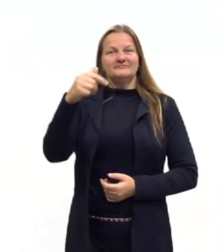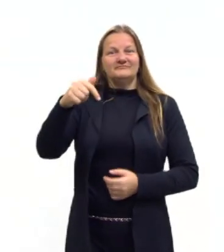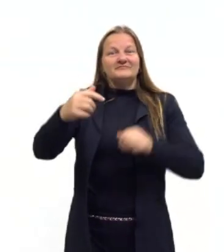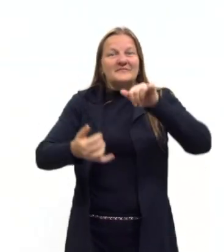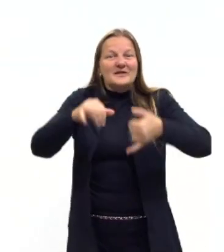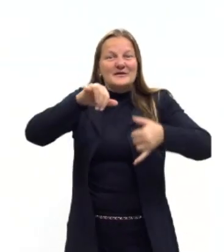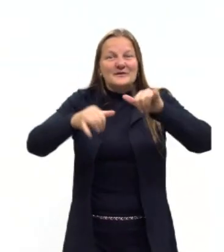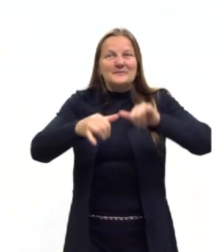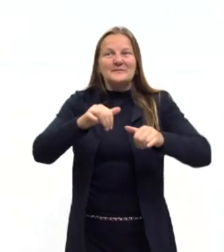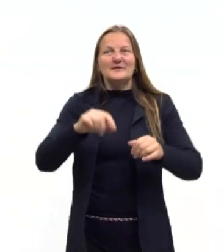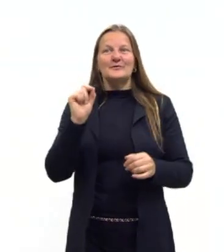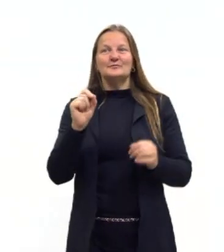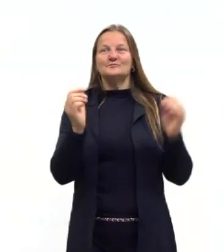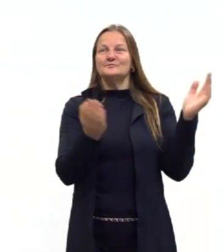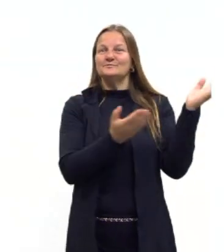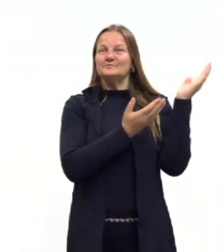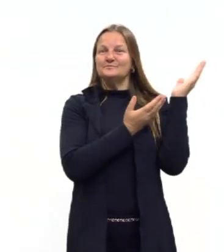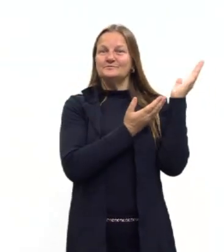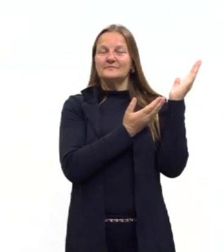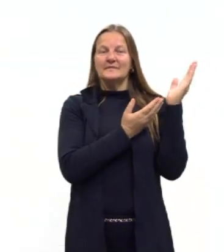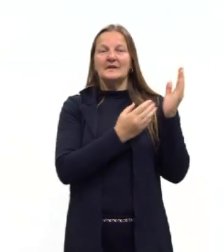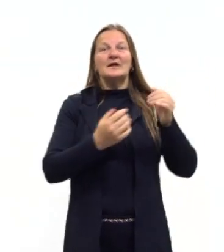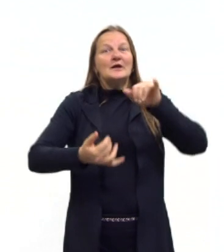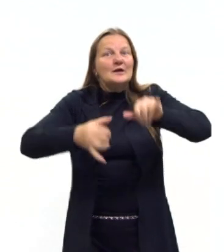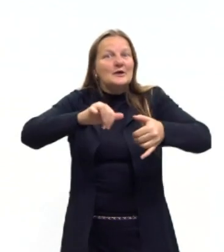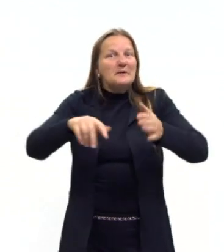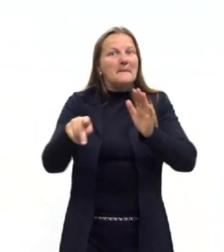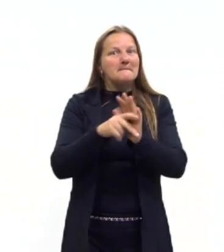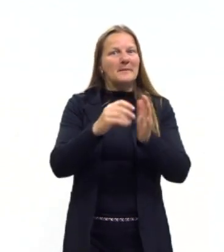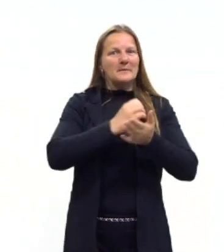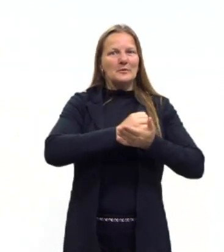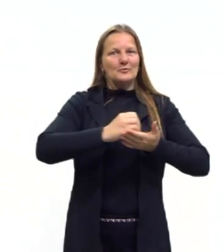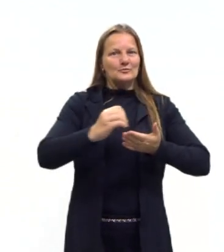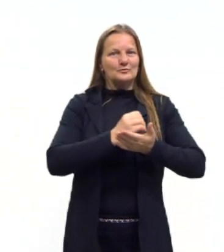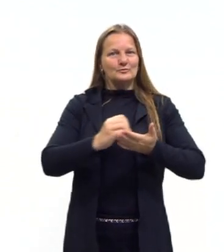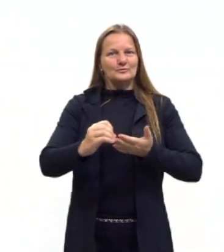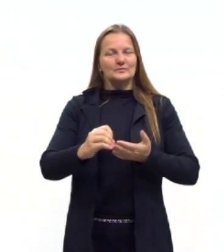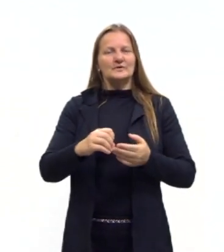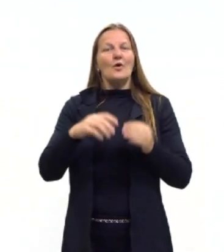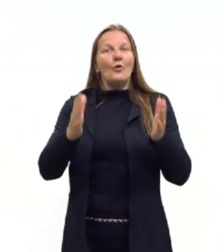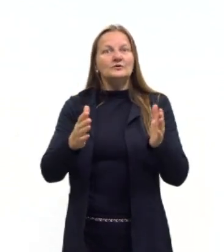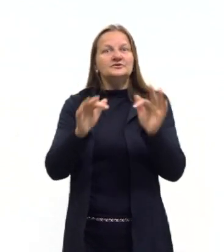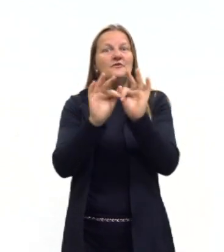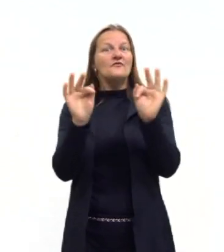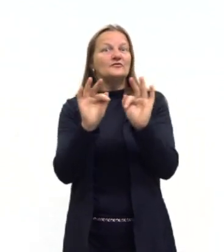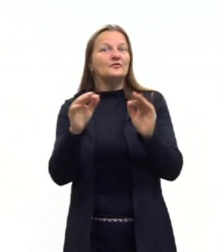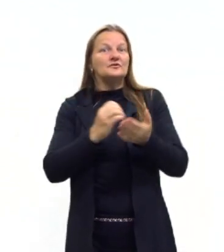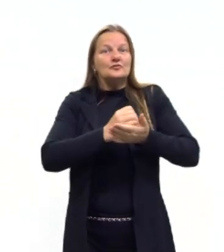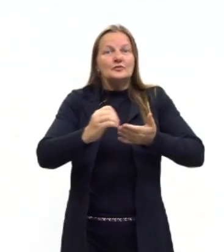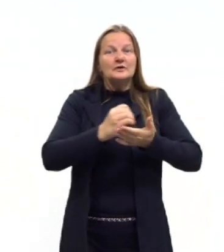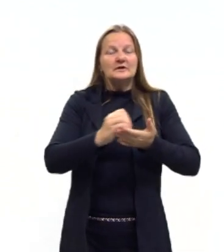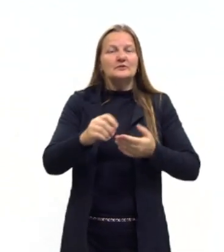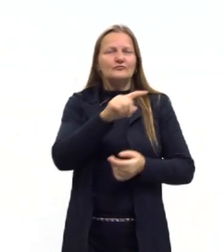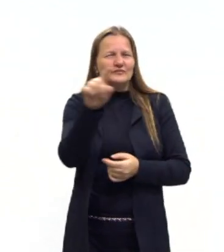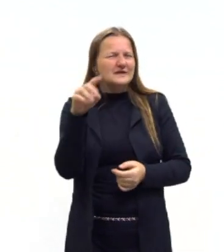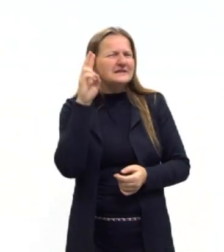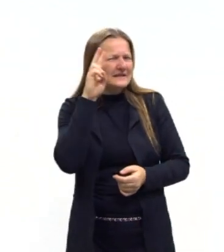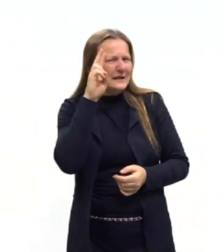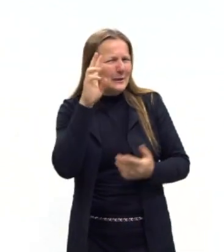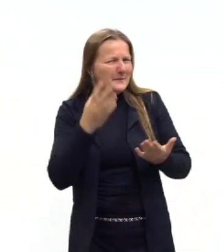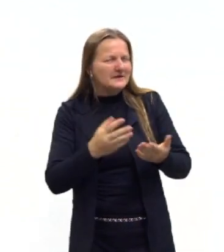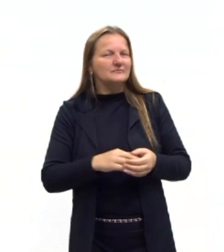aula 3 do módulo de química orgânica Vamos iniciar as funções orgânicas Quem lembra aí do